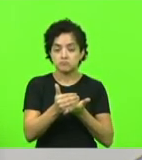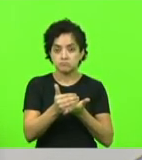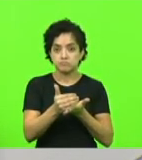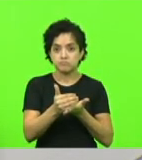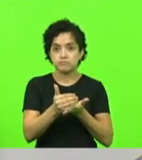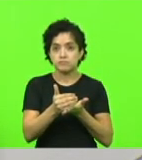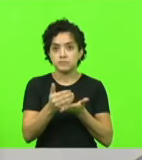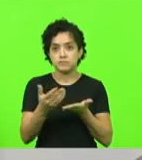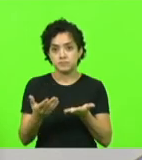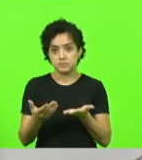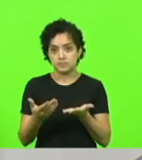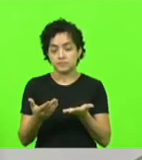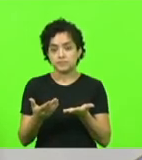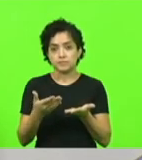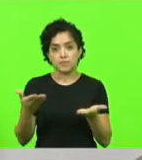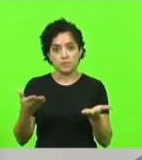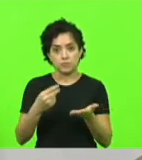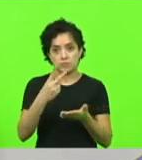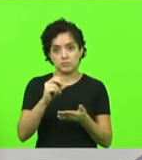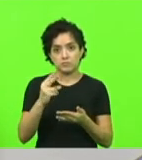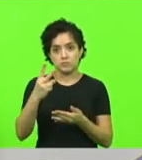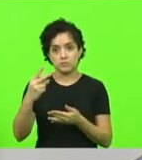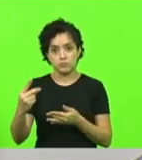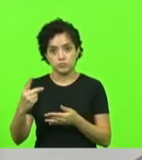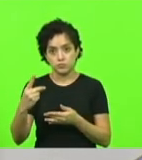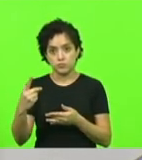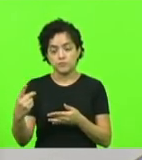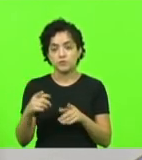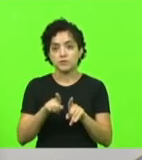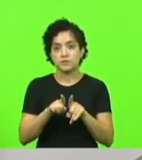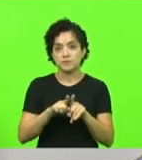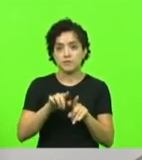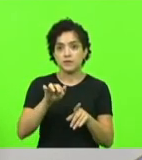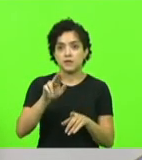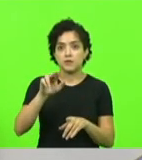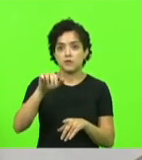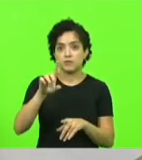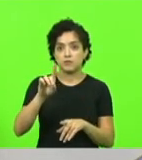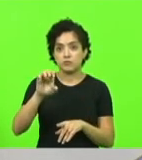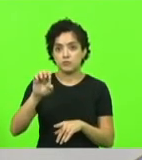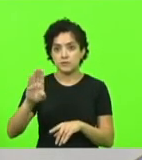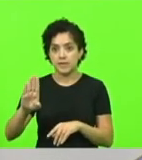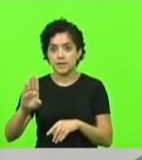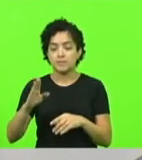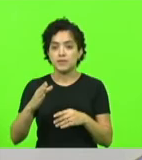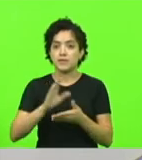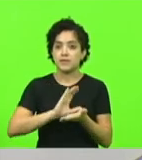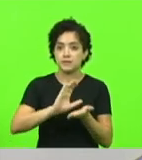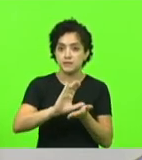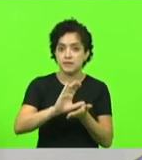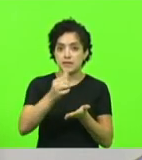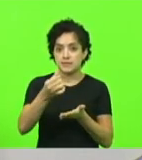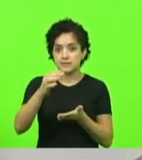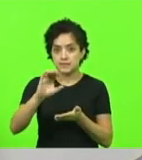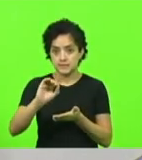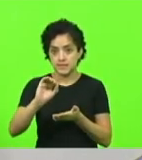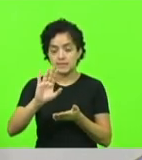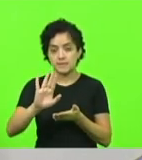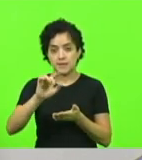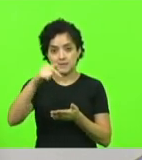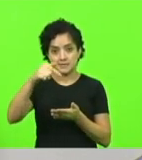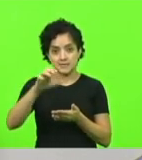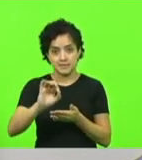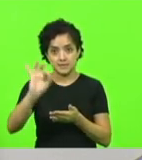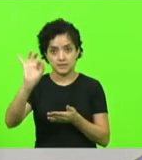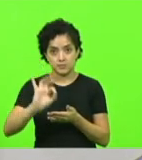significativa, sobretudo neste ano. Nós temos um novo Fundeb, precisa investir não mais 60%, mas